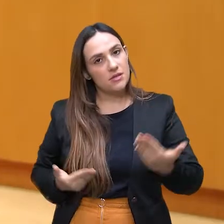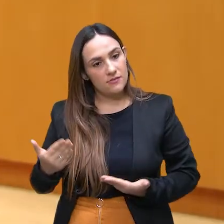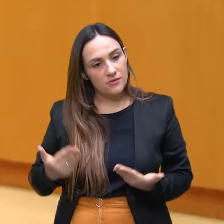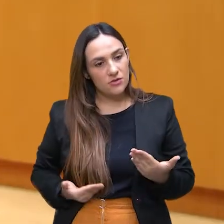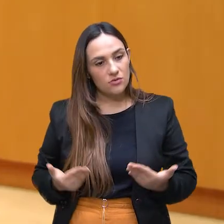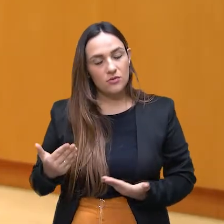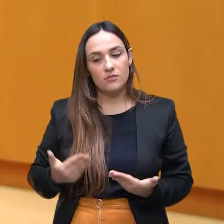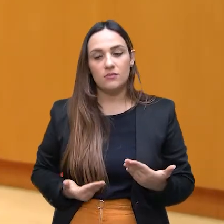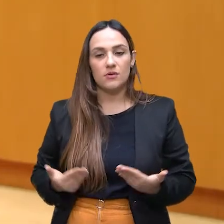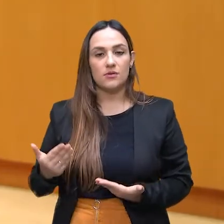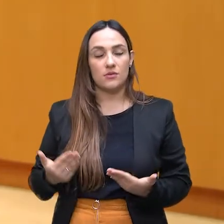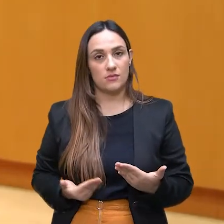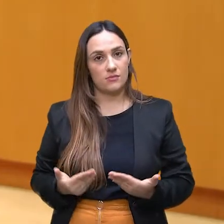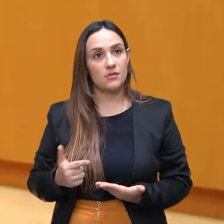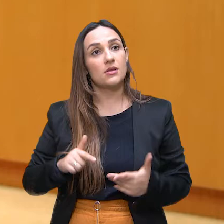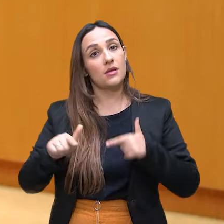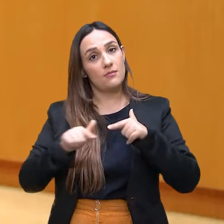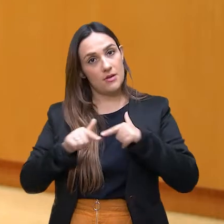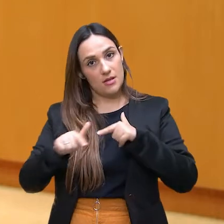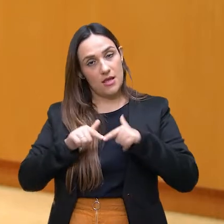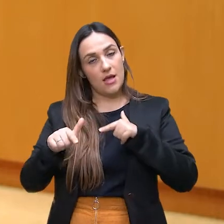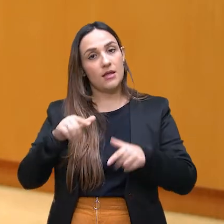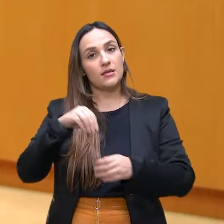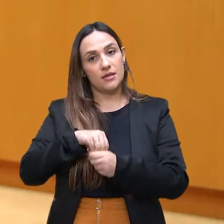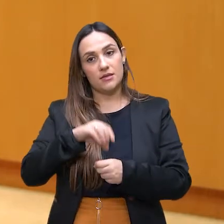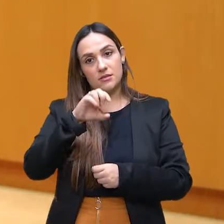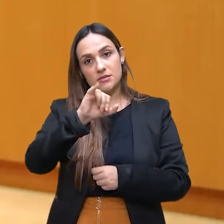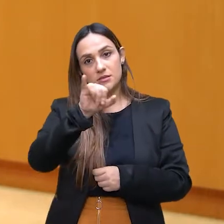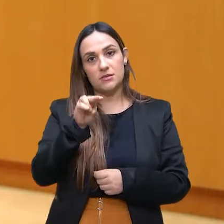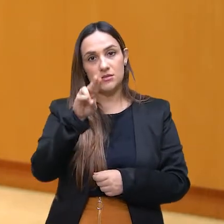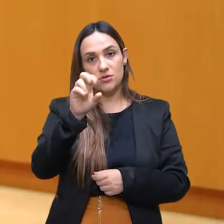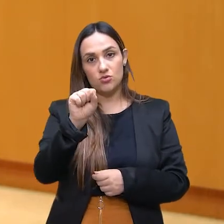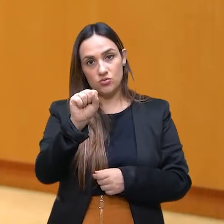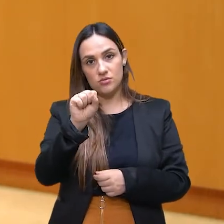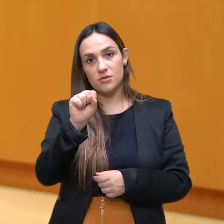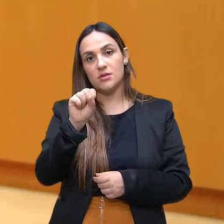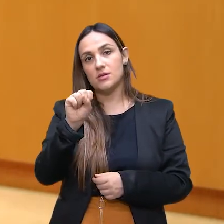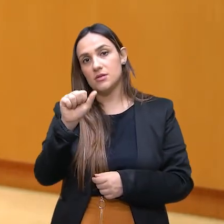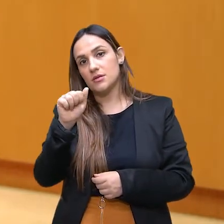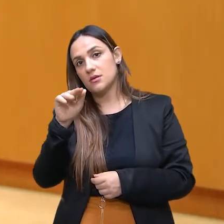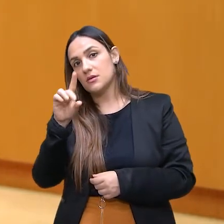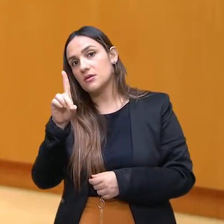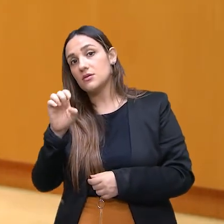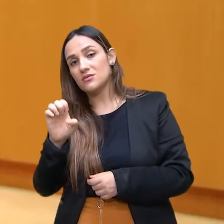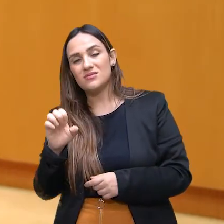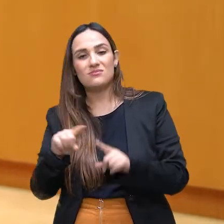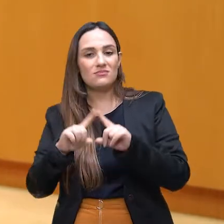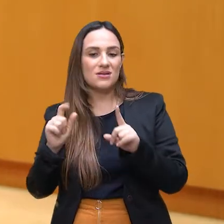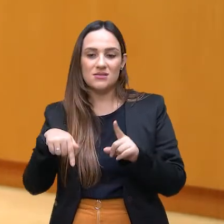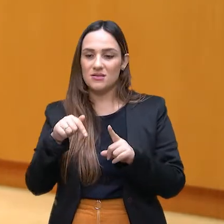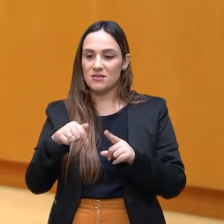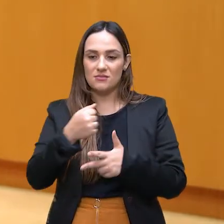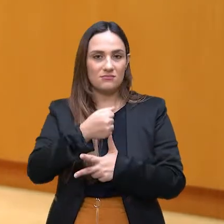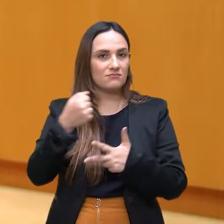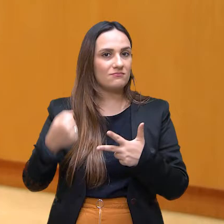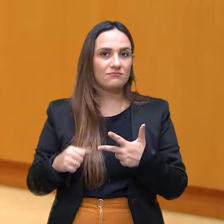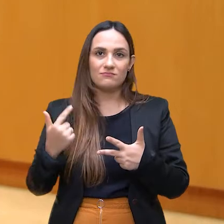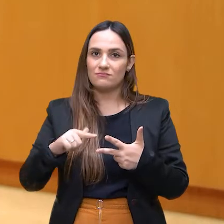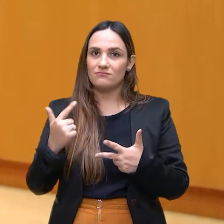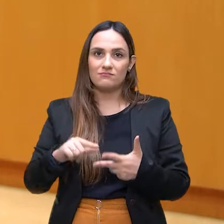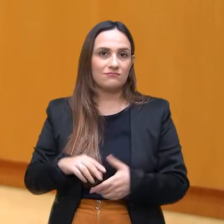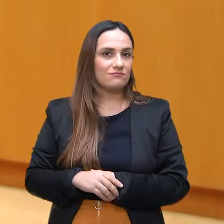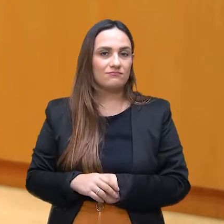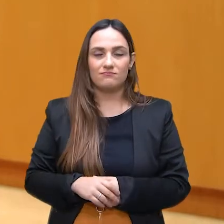servidores para atuarem no Sijus, né, no Sijus Saúde, e não há no Poder Judiciário